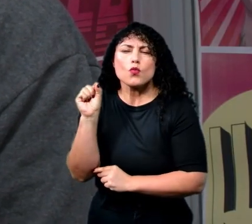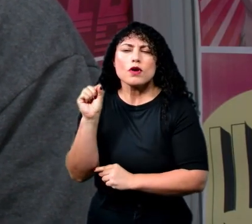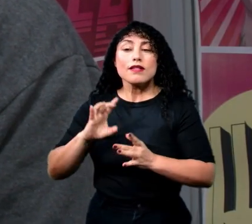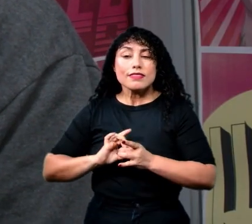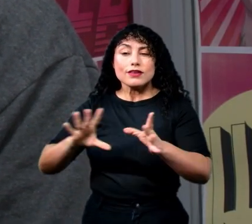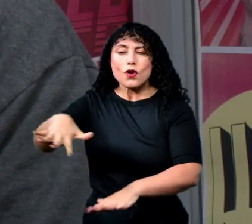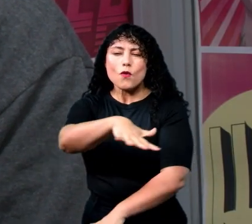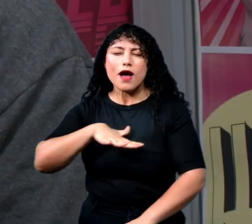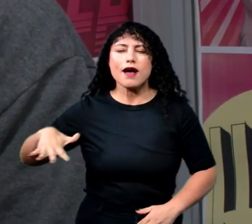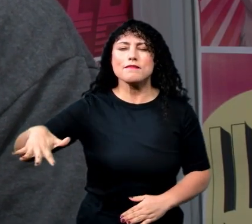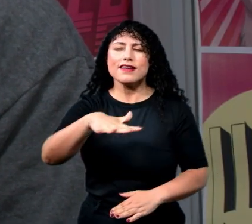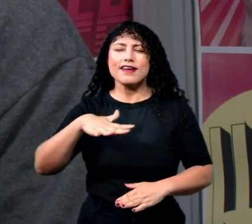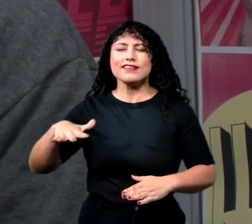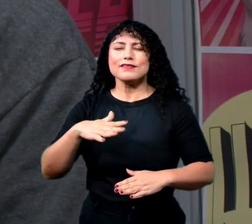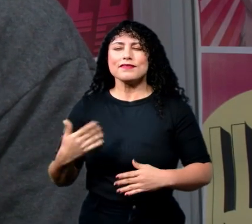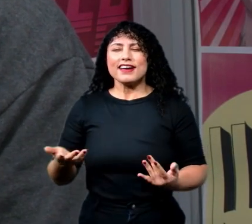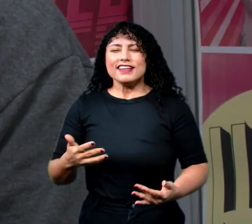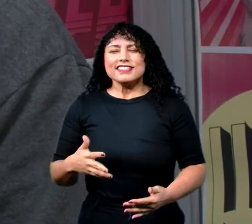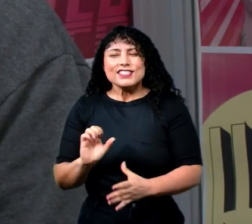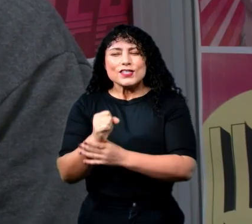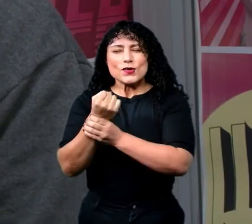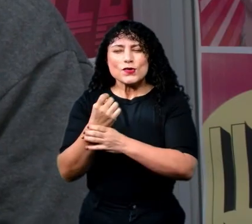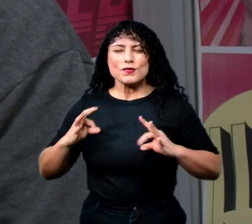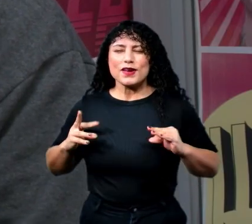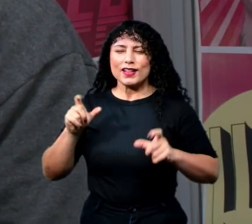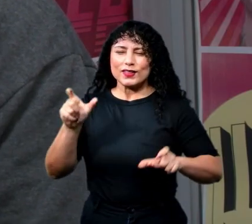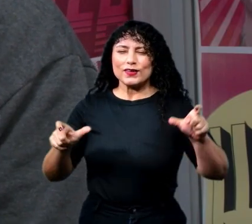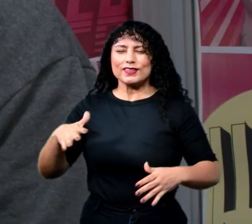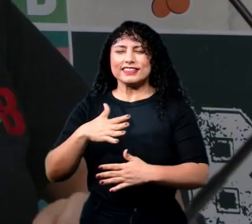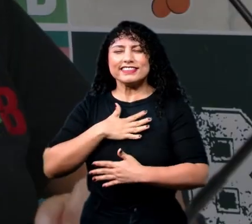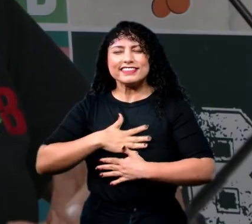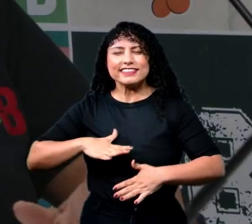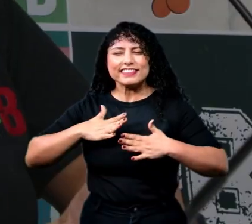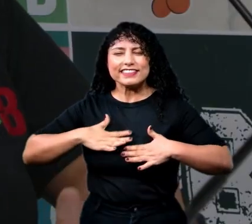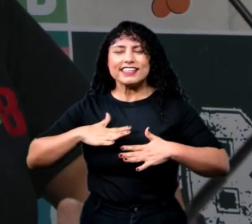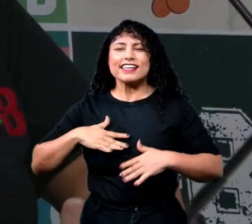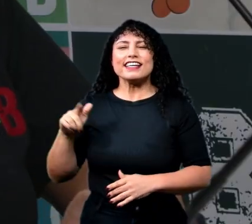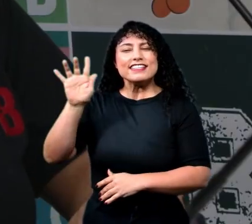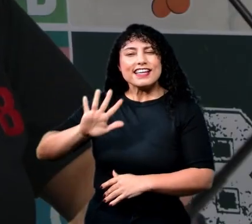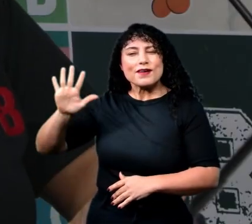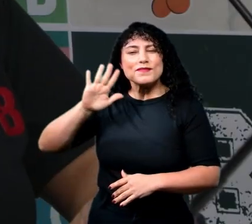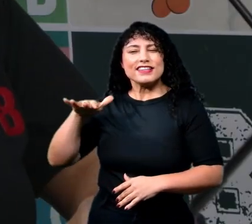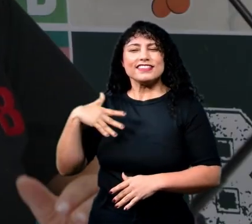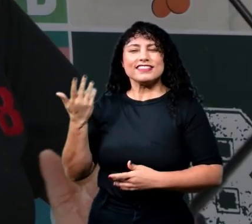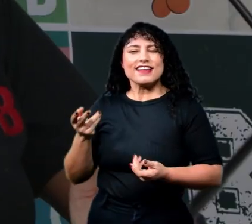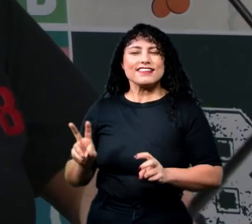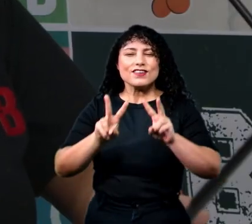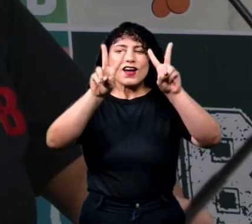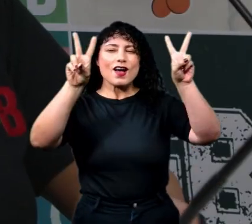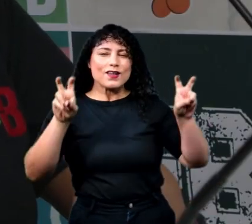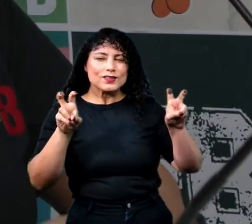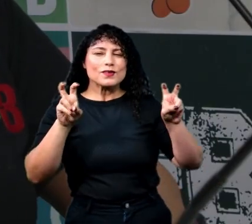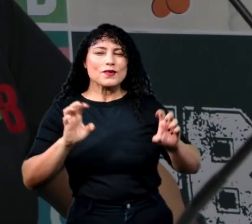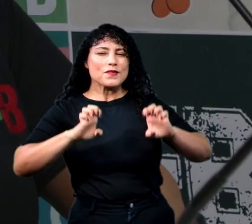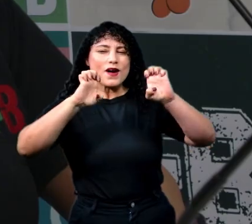deixar o ambiente mais agradável e seguro para todos. Interessante, a gente geralmente trata desse assunto como ética